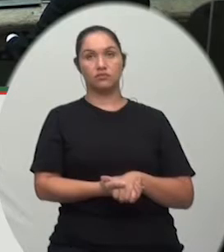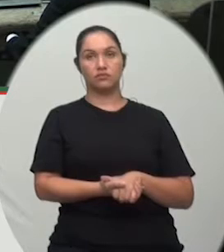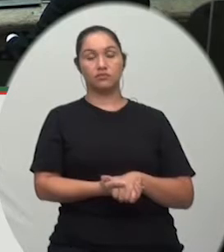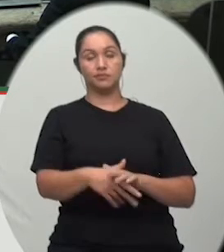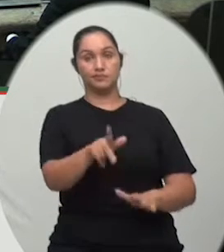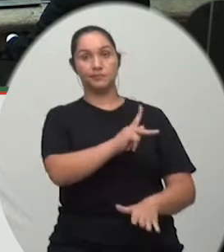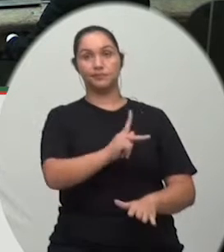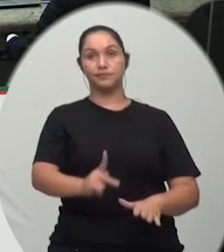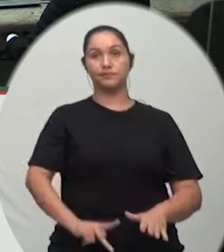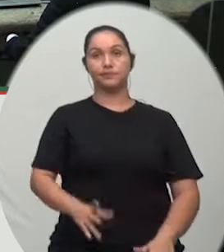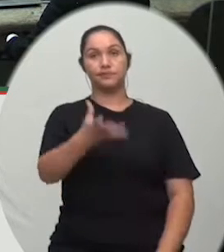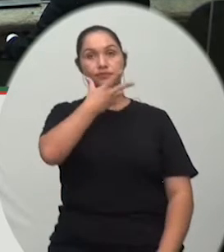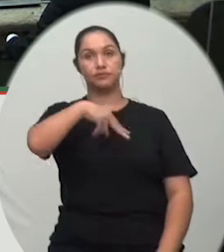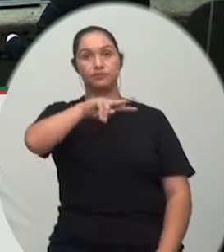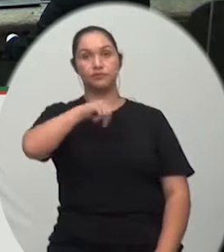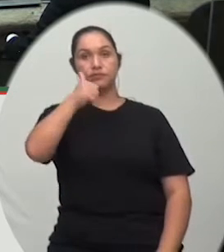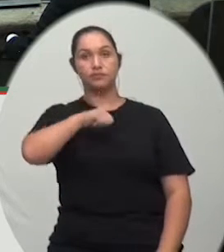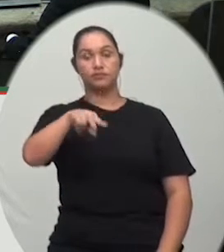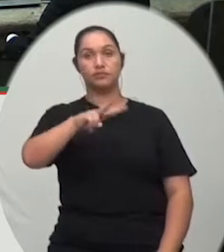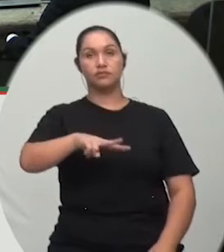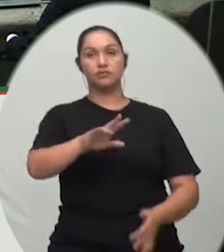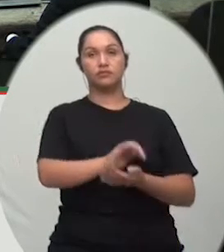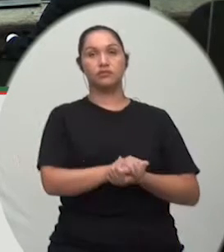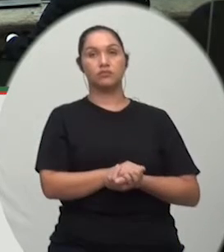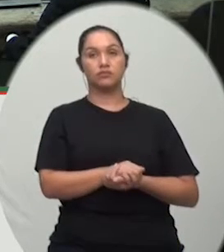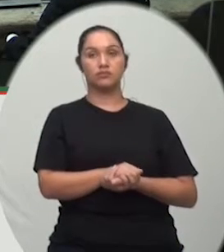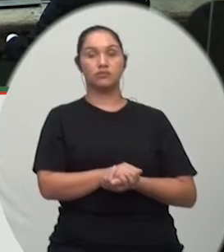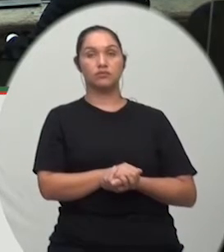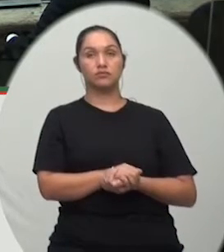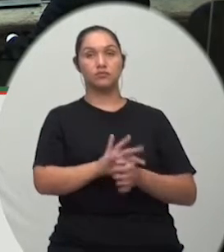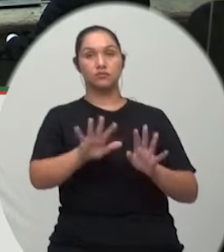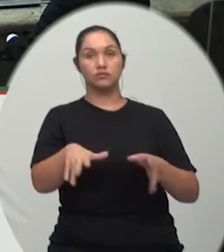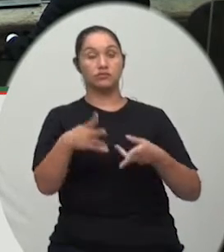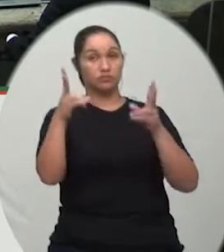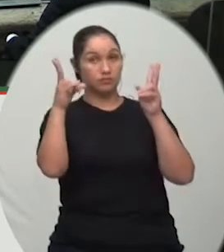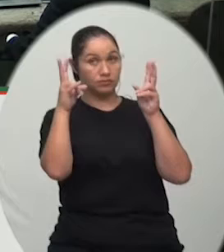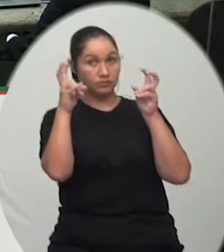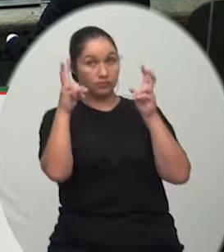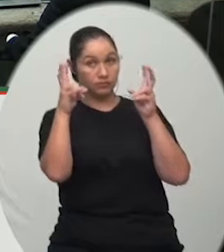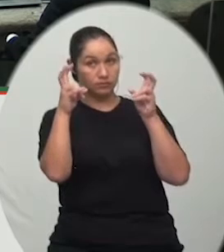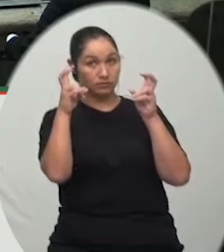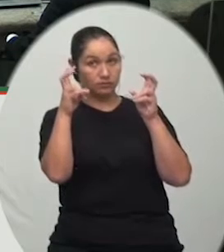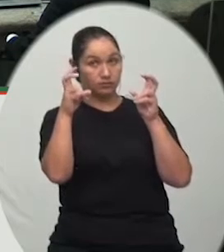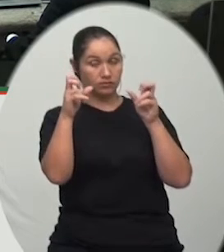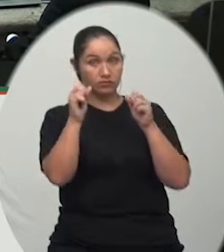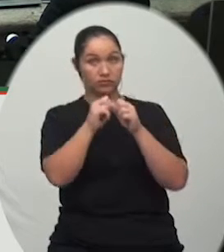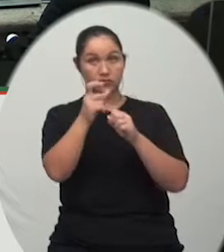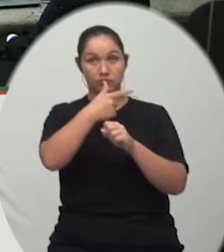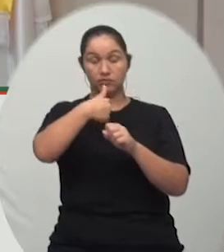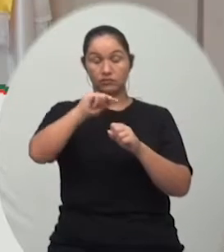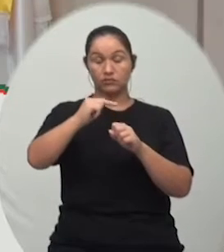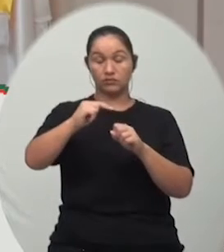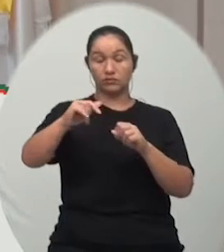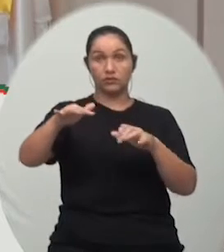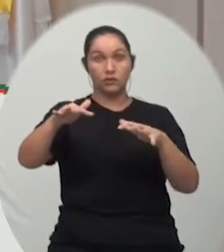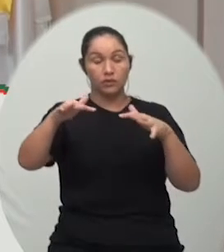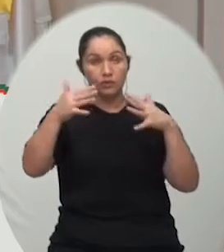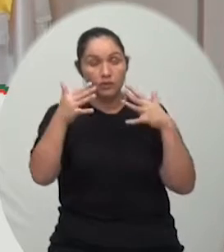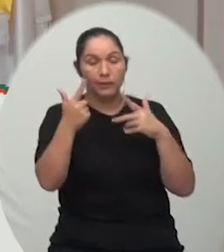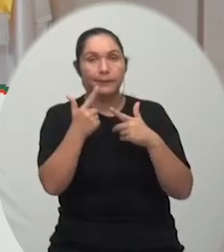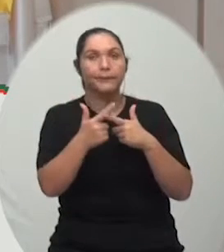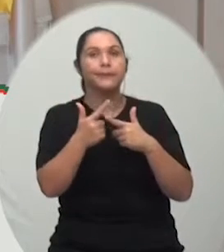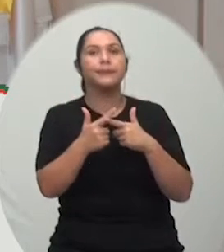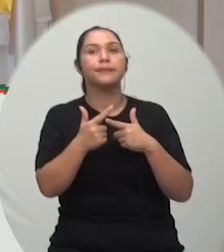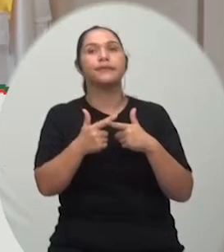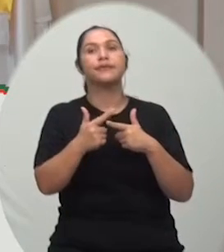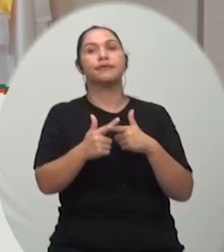Senhor presidente, vereadores e vereadoras, esse assunto nos chama muita atenção, porque